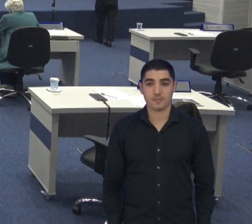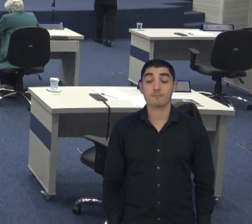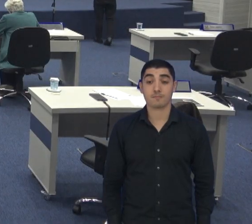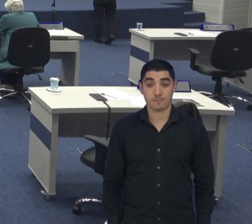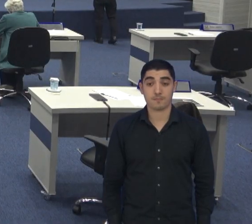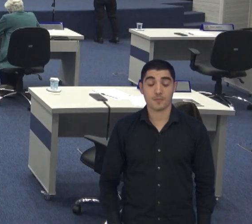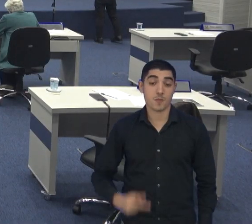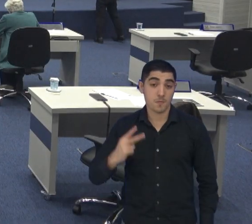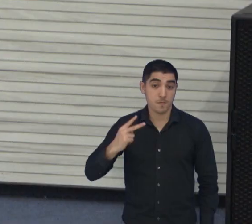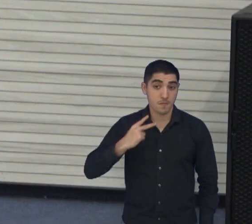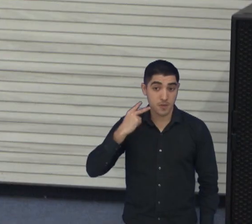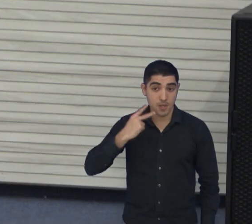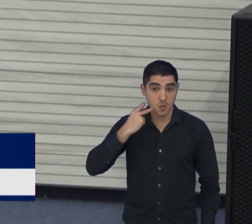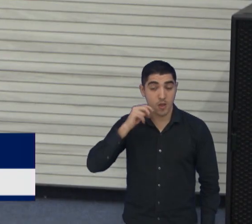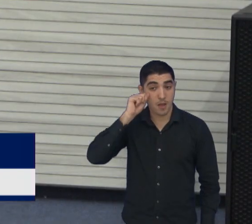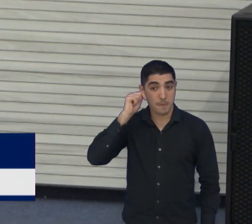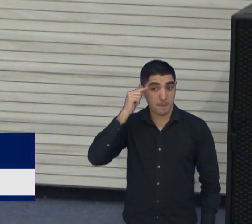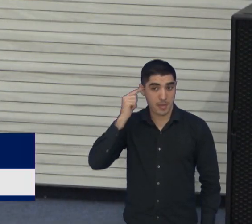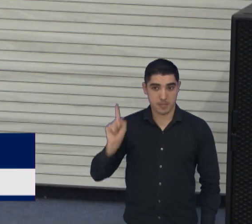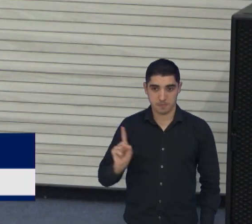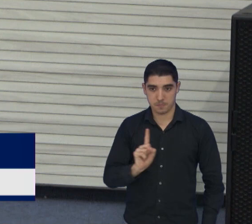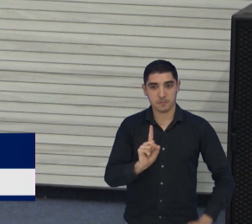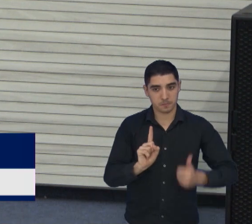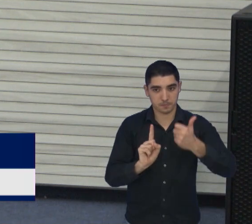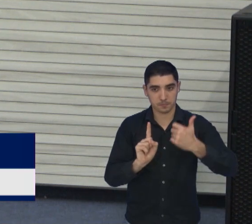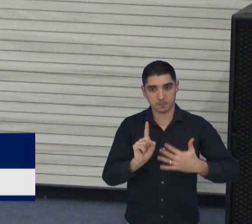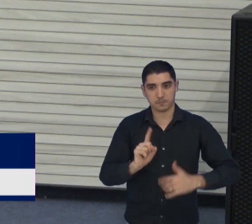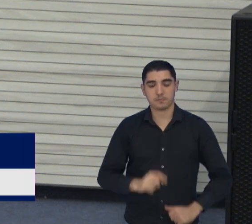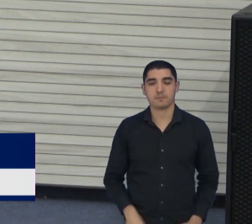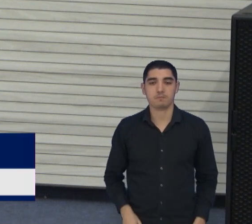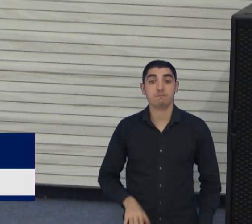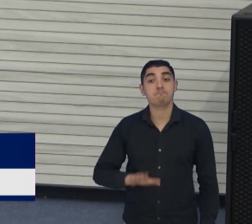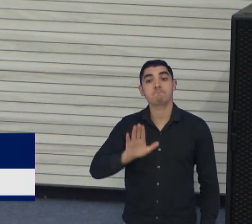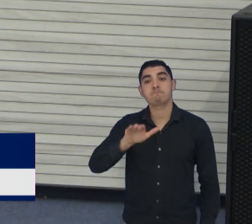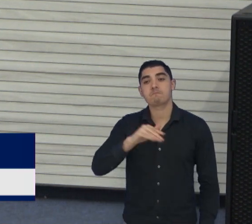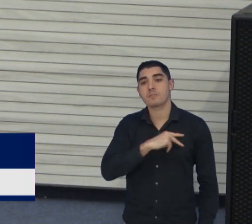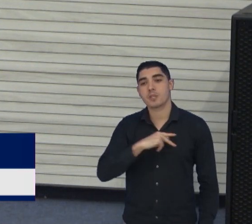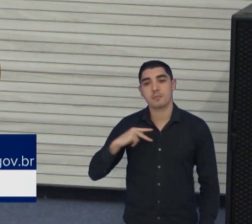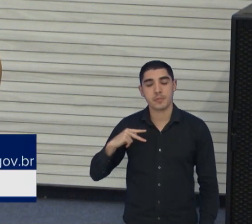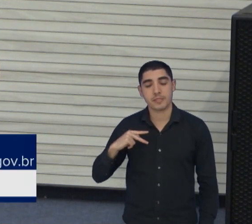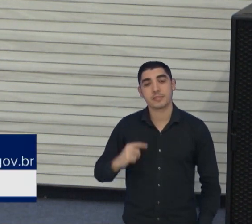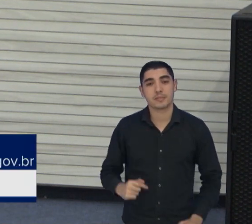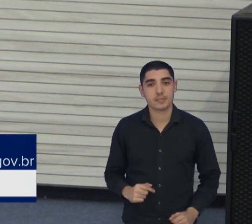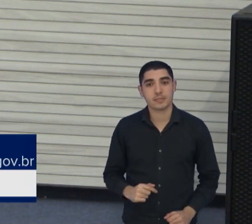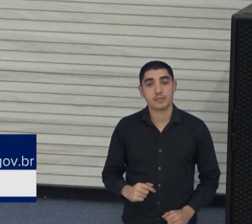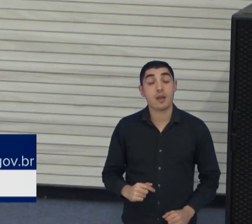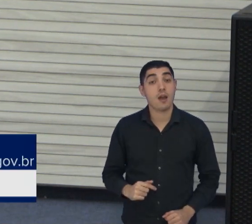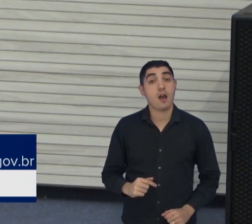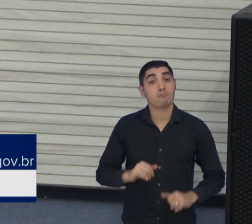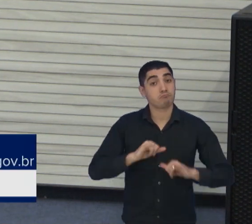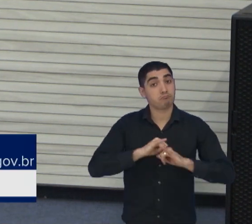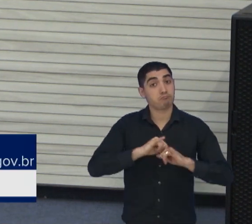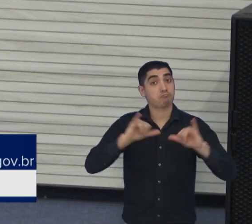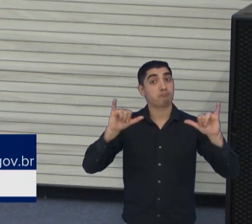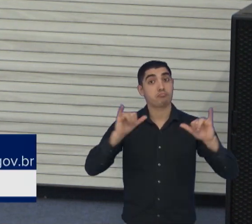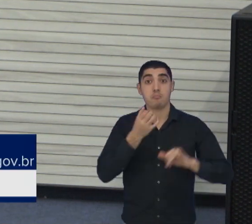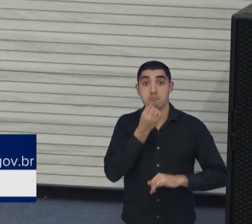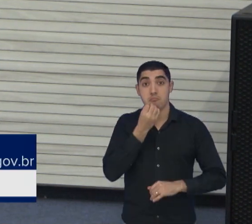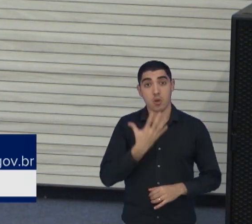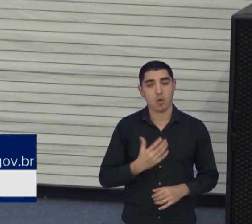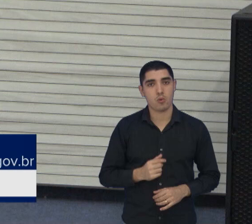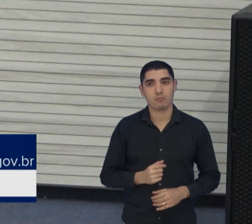Questão de ordem, a vereadora Amélia Naon. Senhor presidente, uma boa notícia